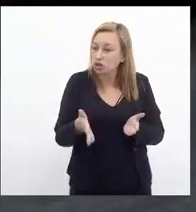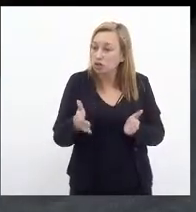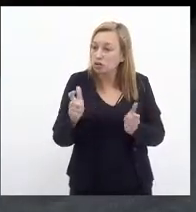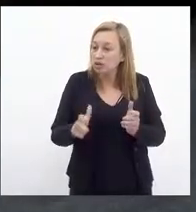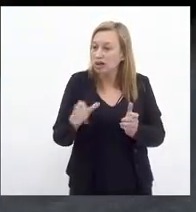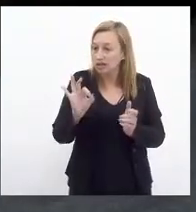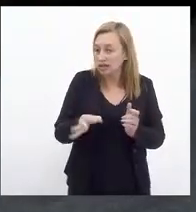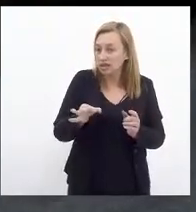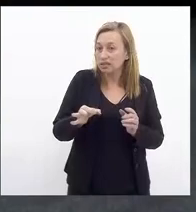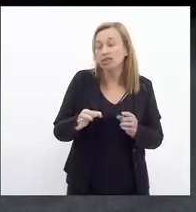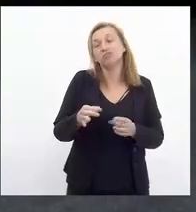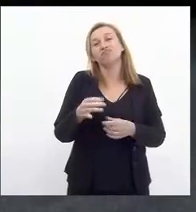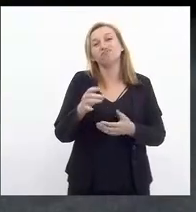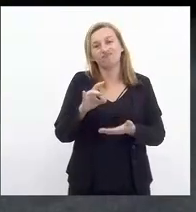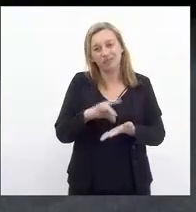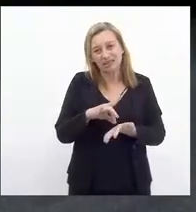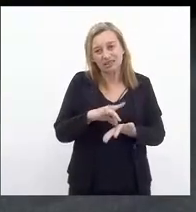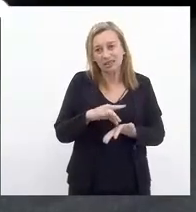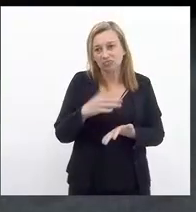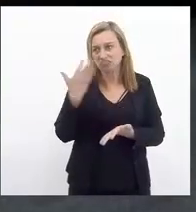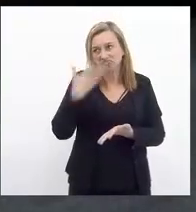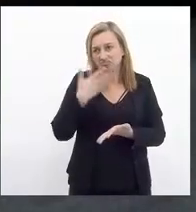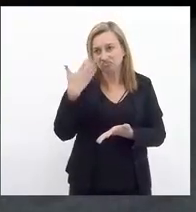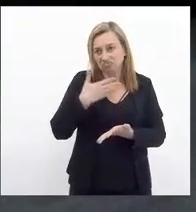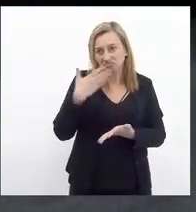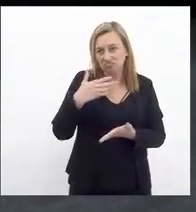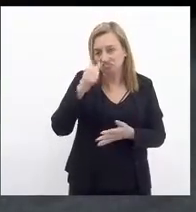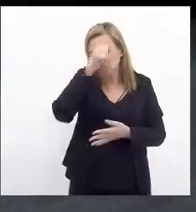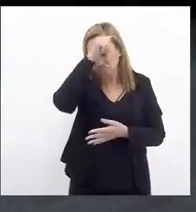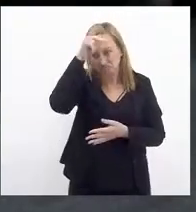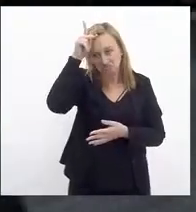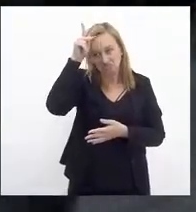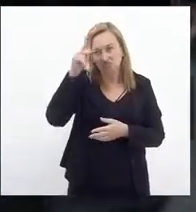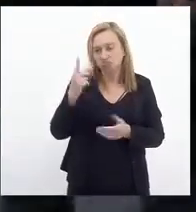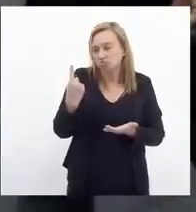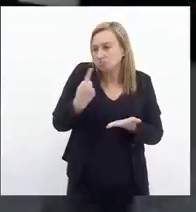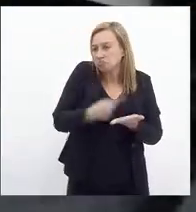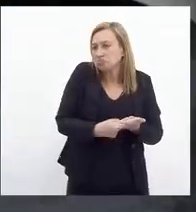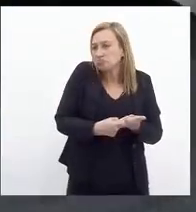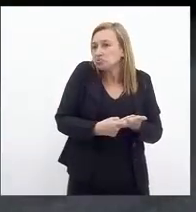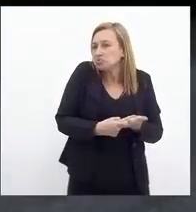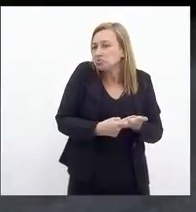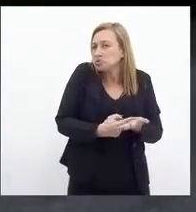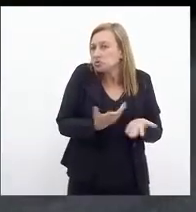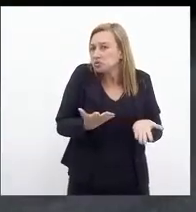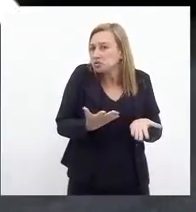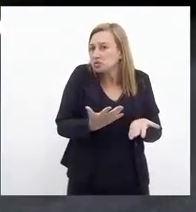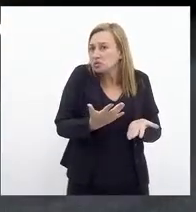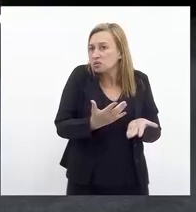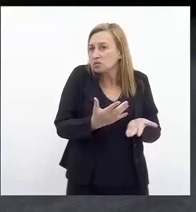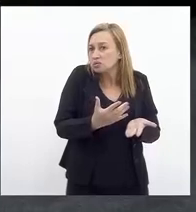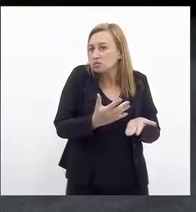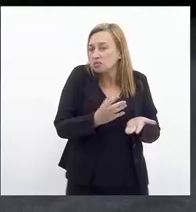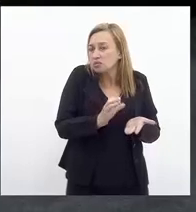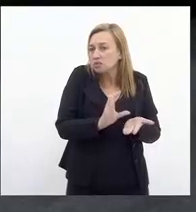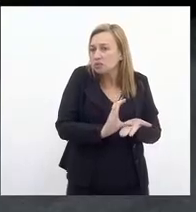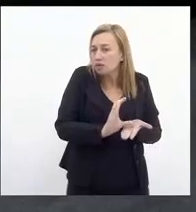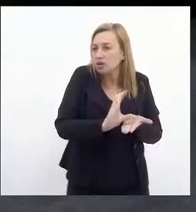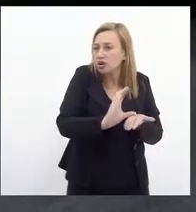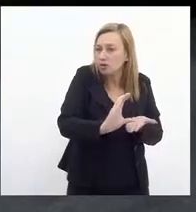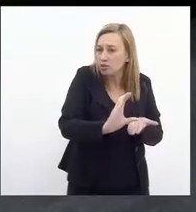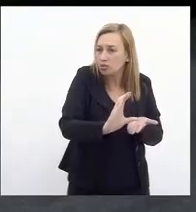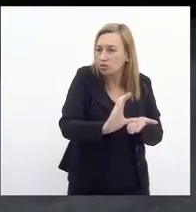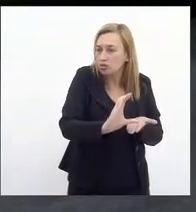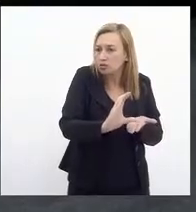e sendo bastante sincero ou não vejo por parte da prefeitura o comprometimento para aplicar corretamente os recursos